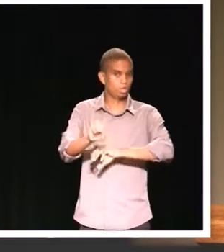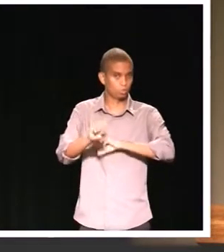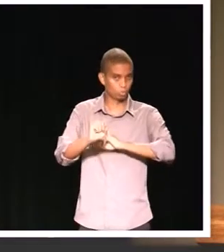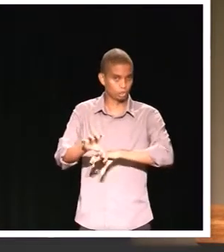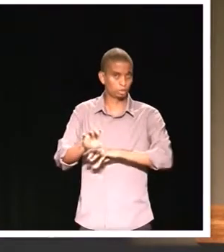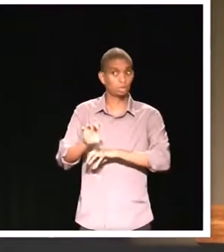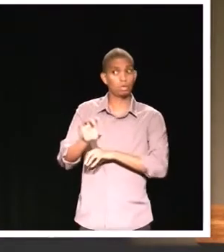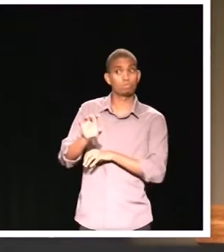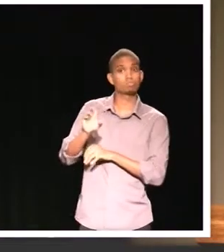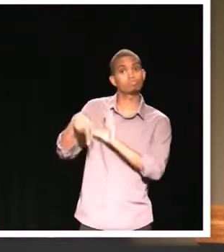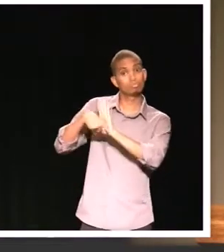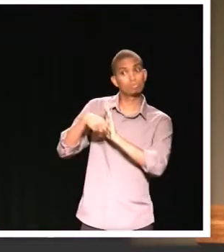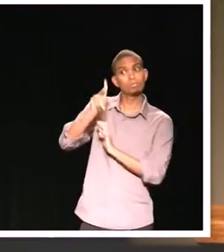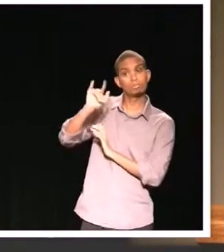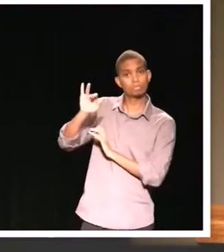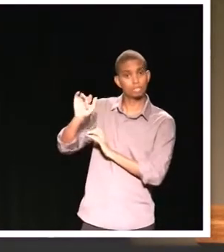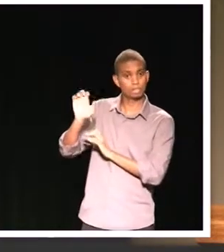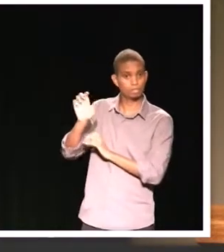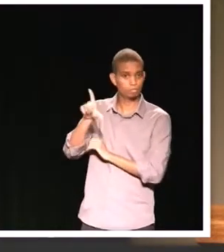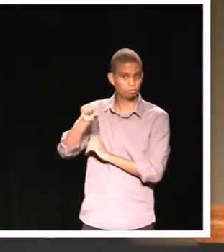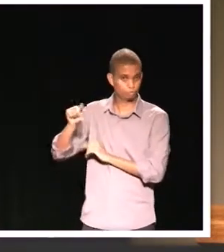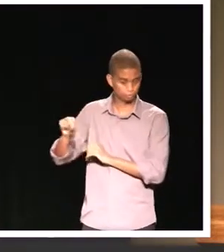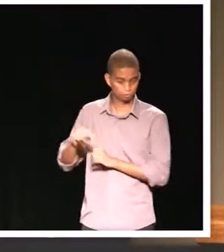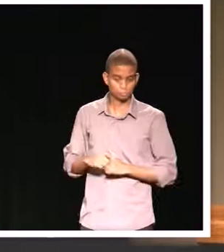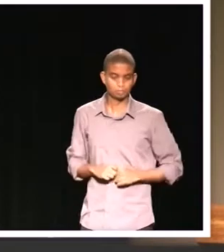desse país.